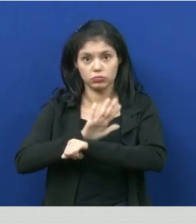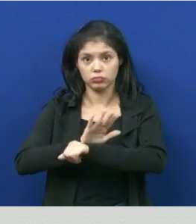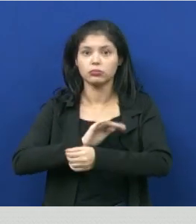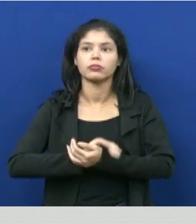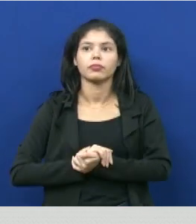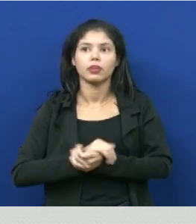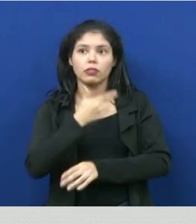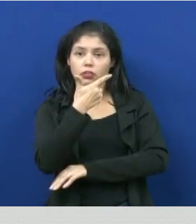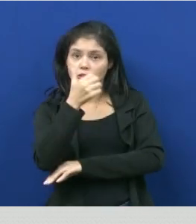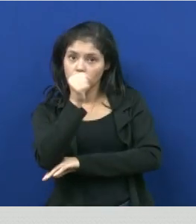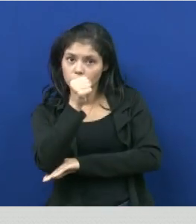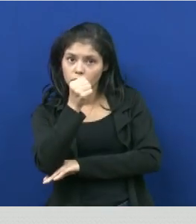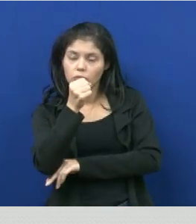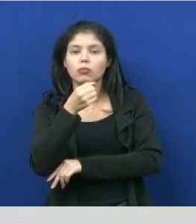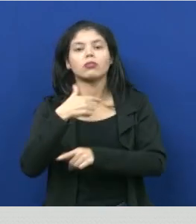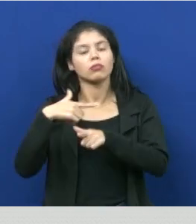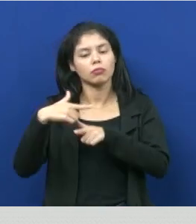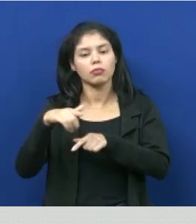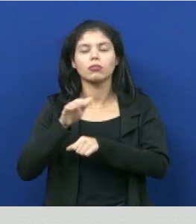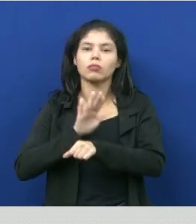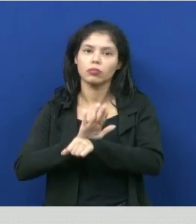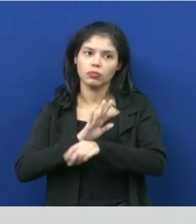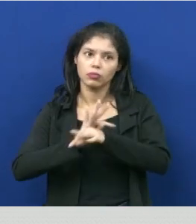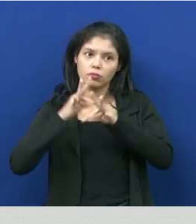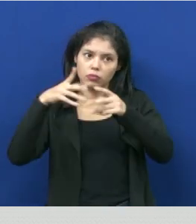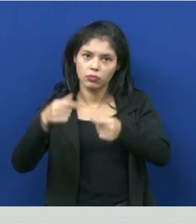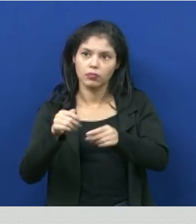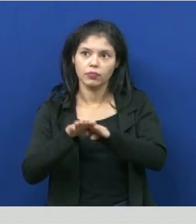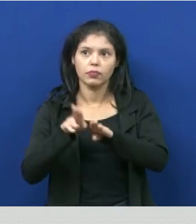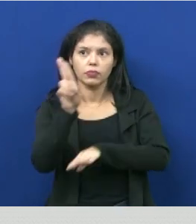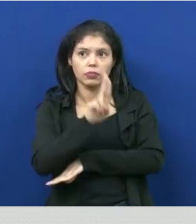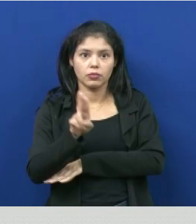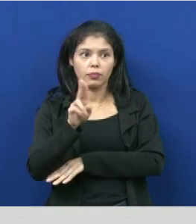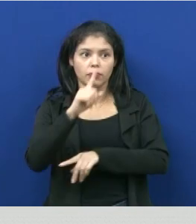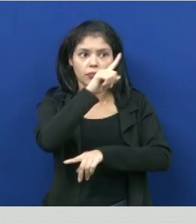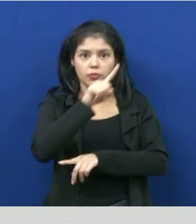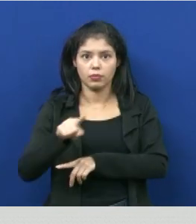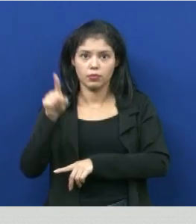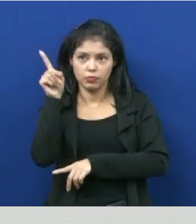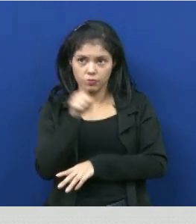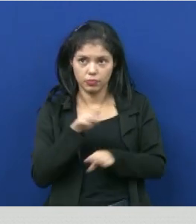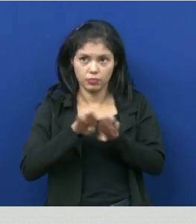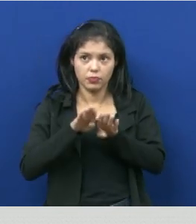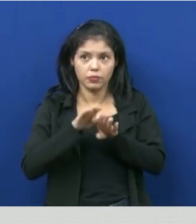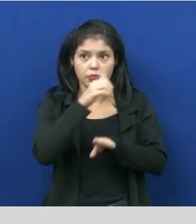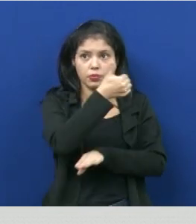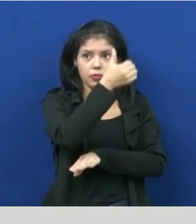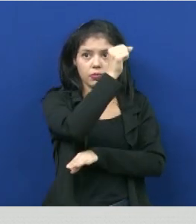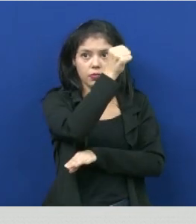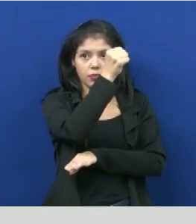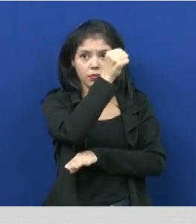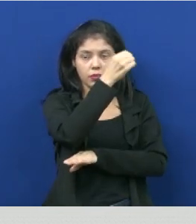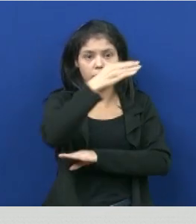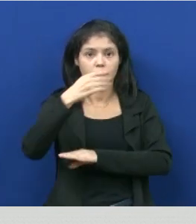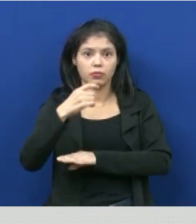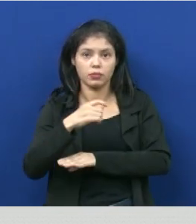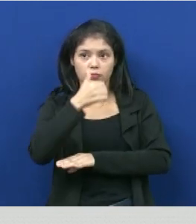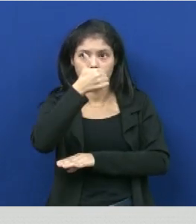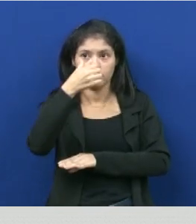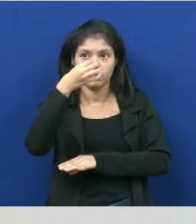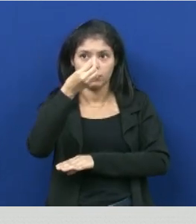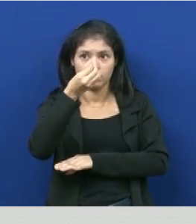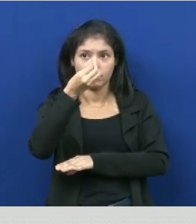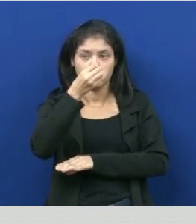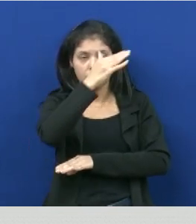nós teremos 18 no total. E aí vamos utilizar dos meios pelos extremos. 18 está para